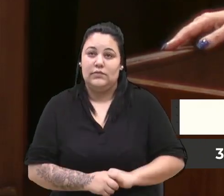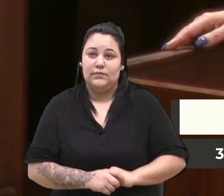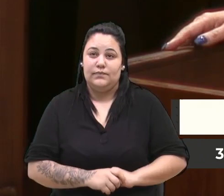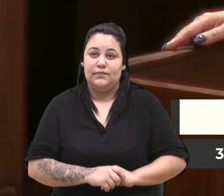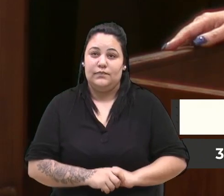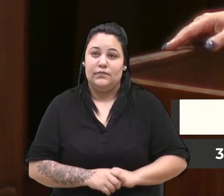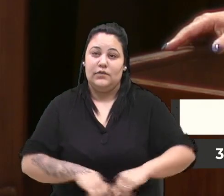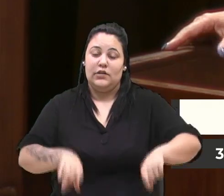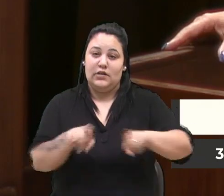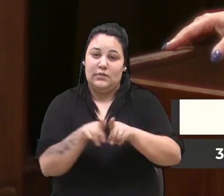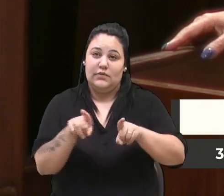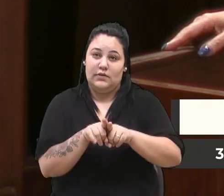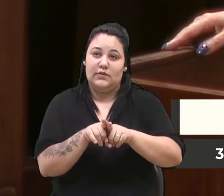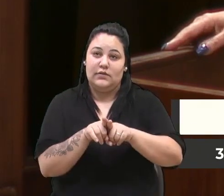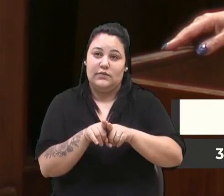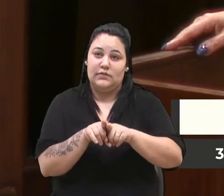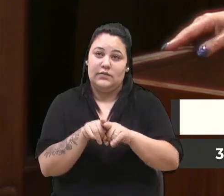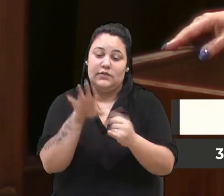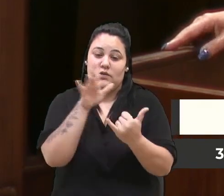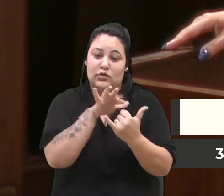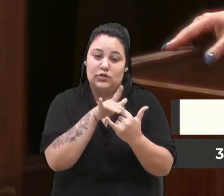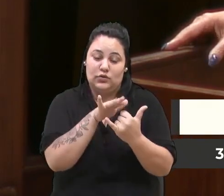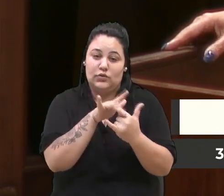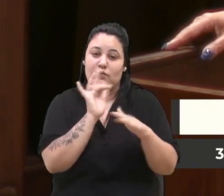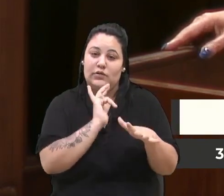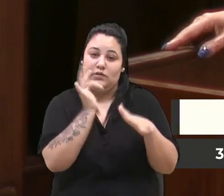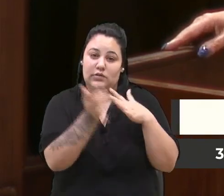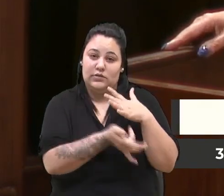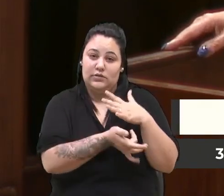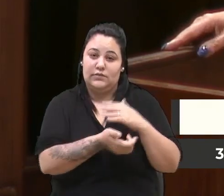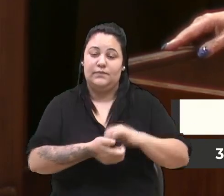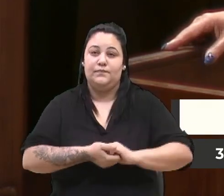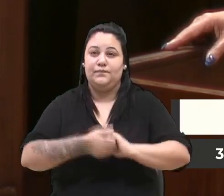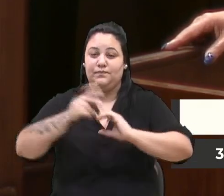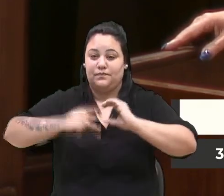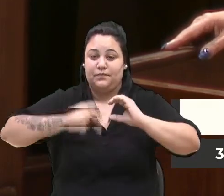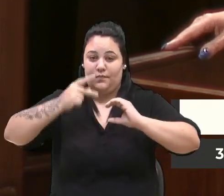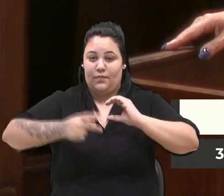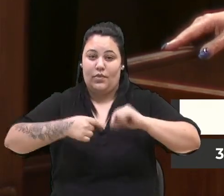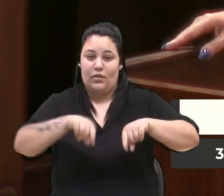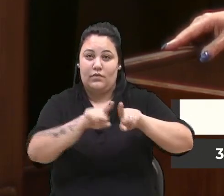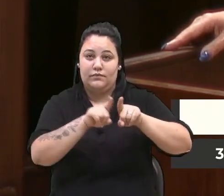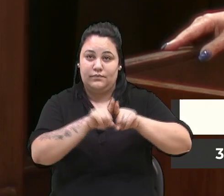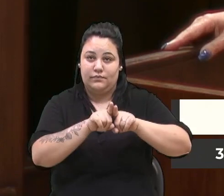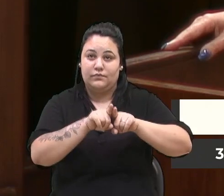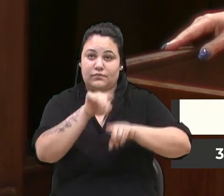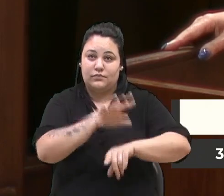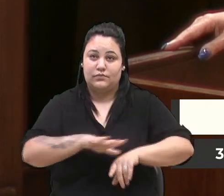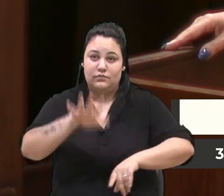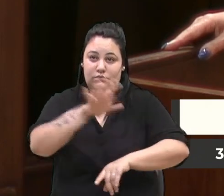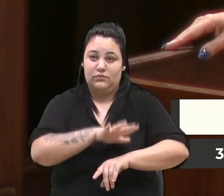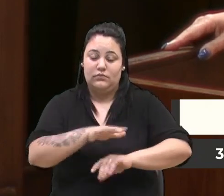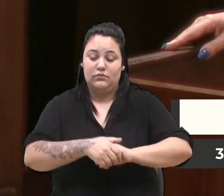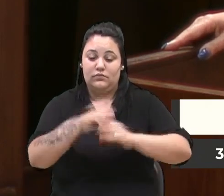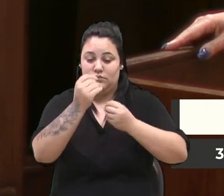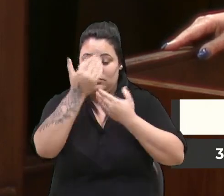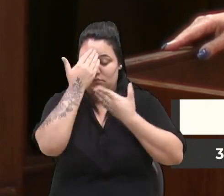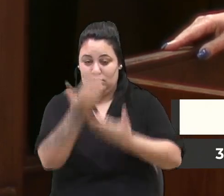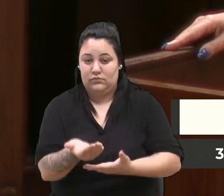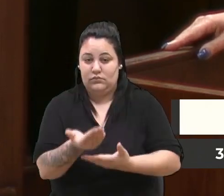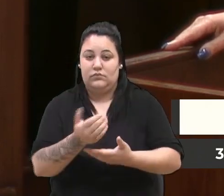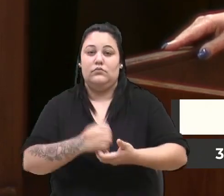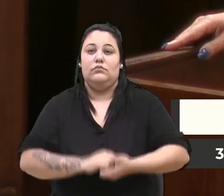transmitida pelas redes da TV Câmara, pela Câmara de modo geral. Muito obrigada